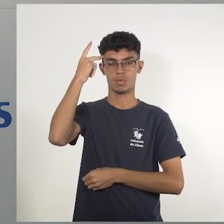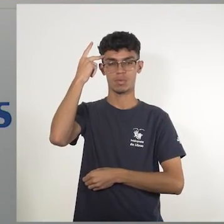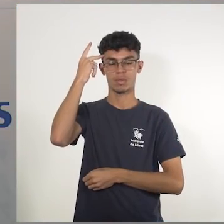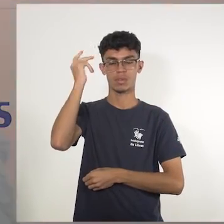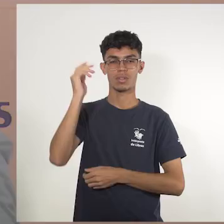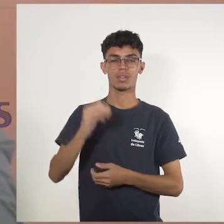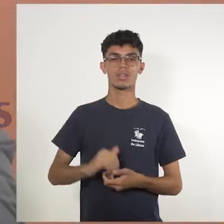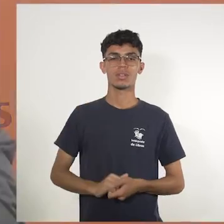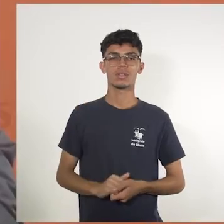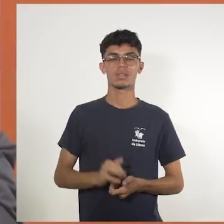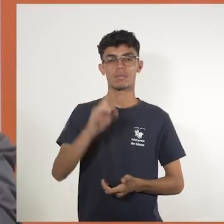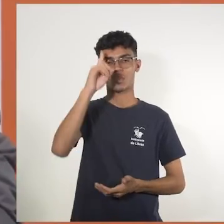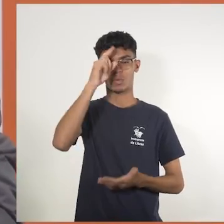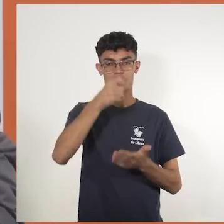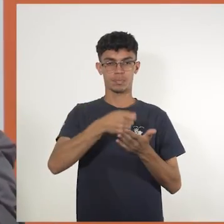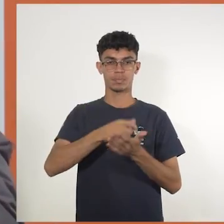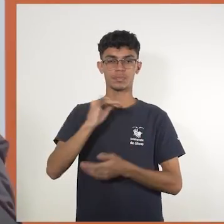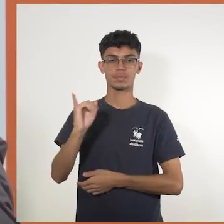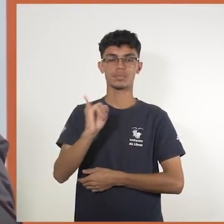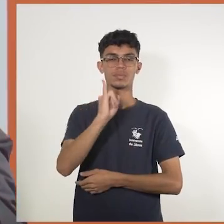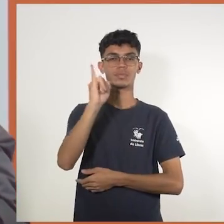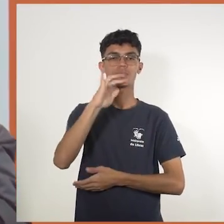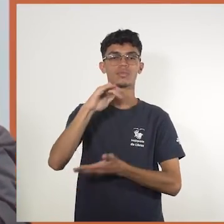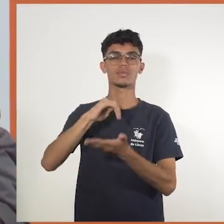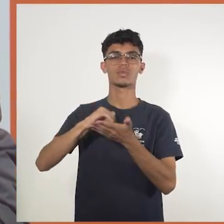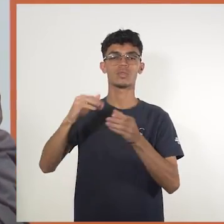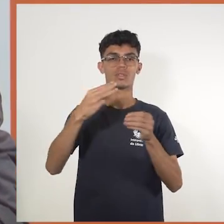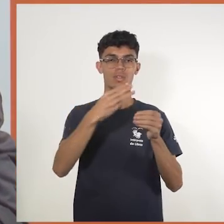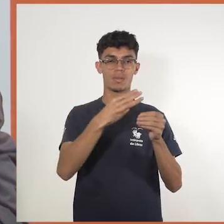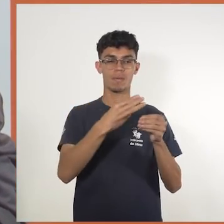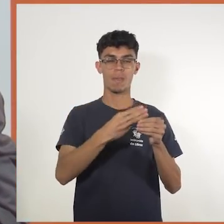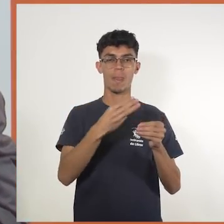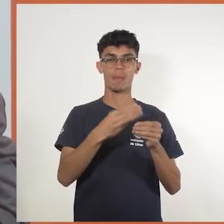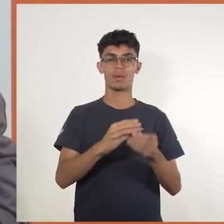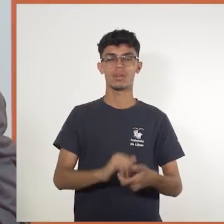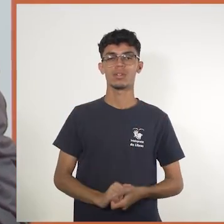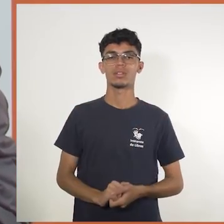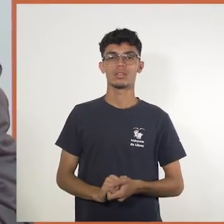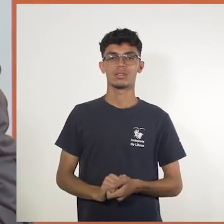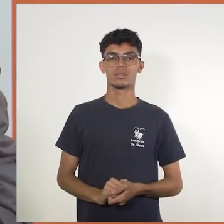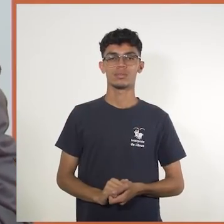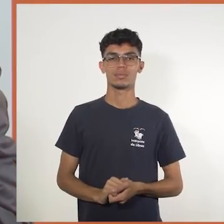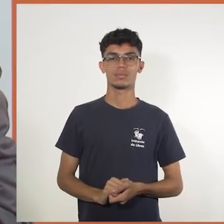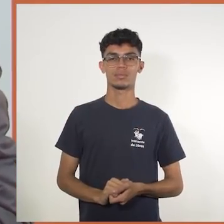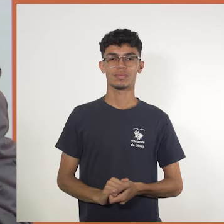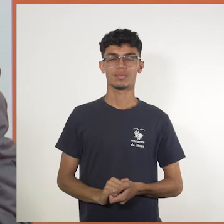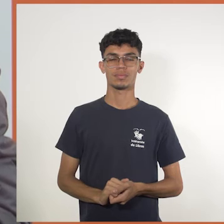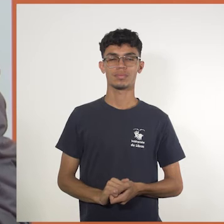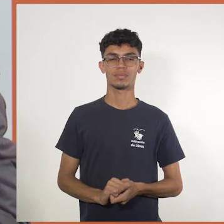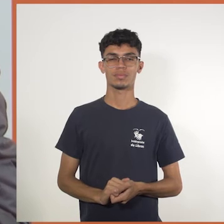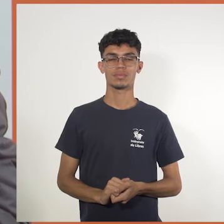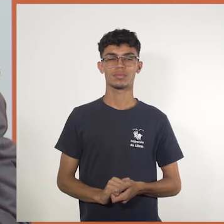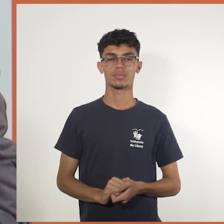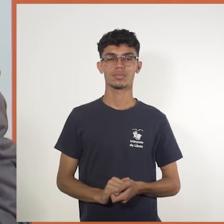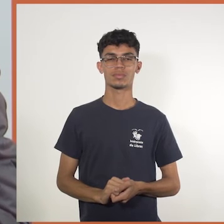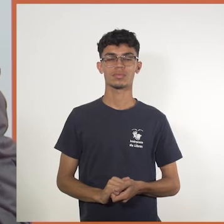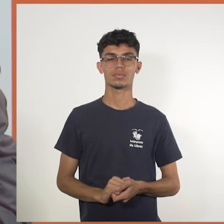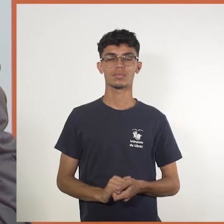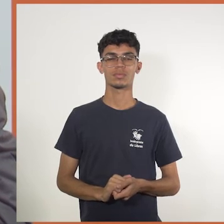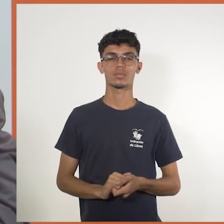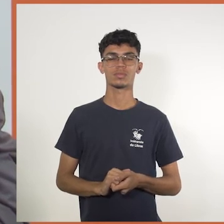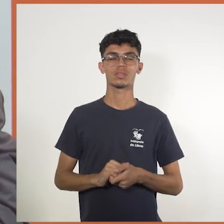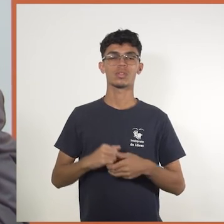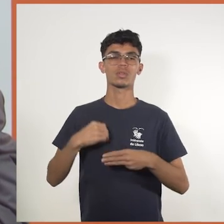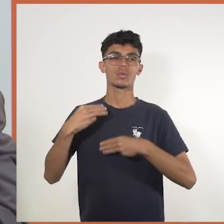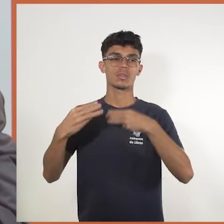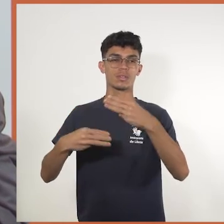tomou uma decisão muito importante, a Secretaria Municipal, que foi, nós não seguimos aquela orientação inicial do Ministério,